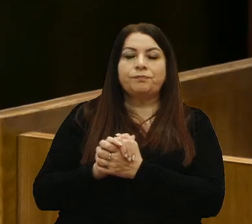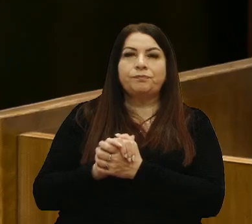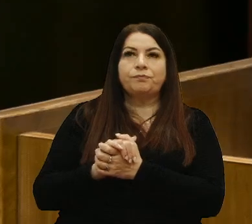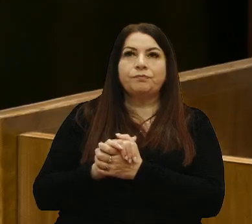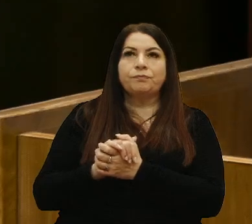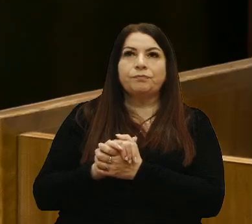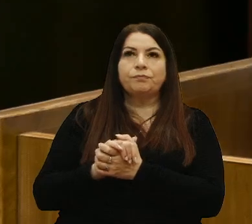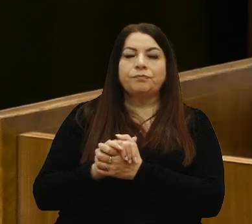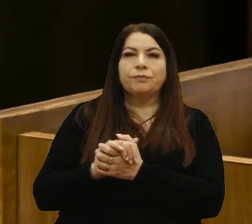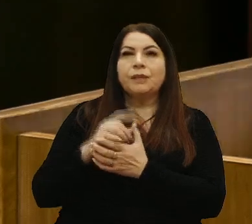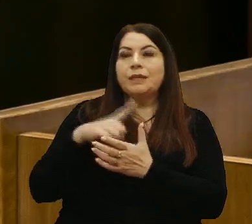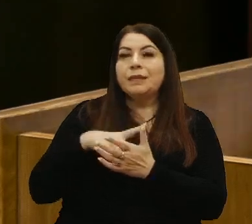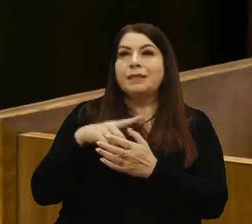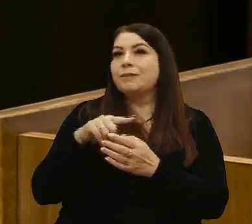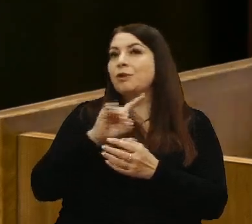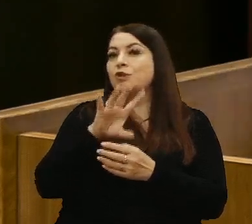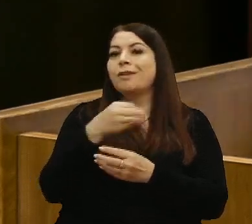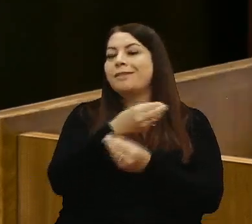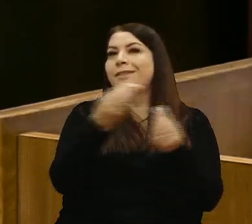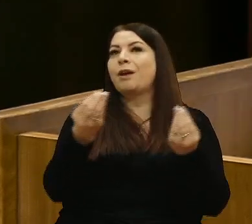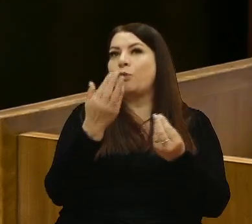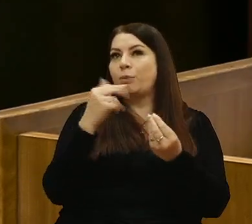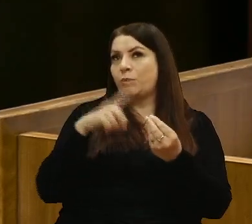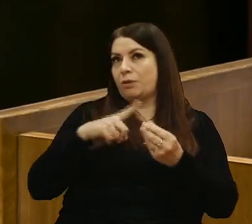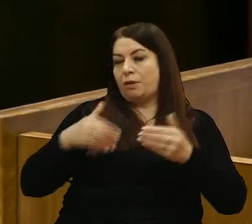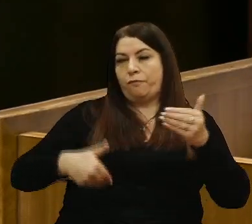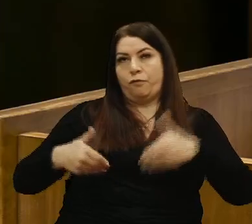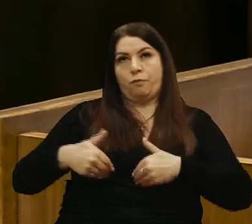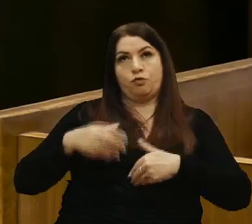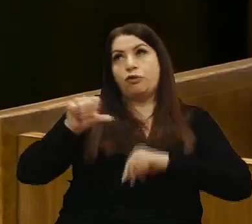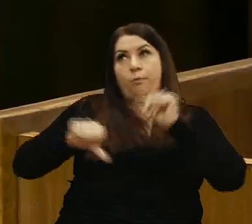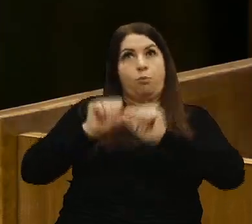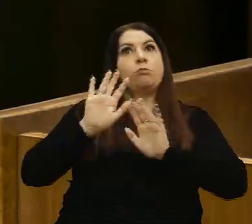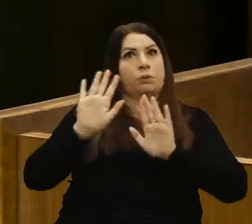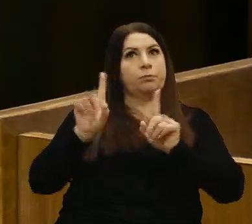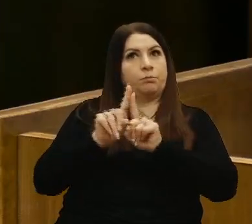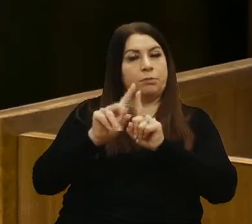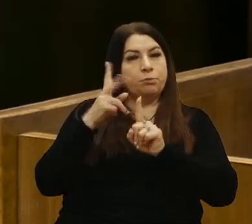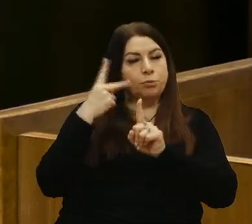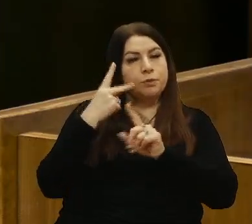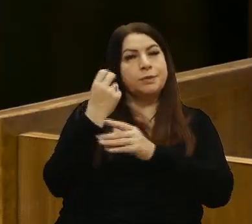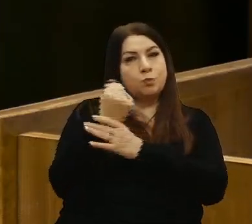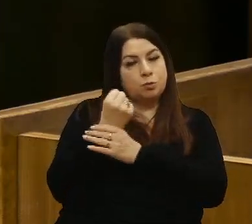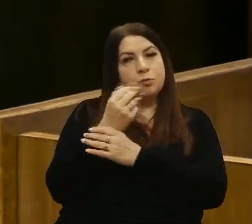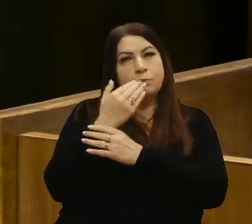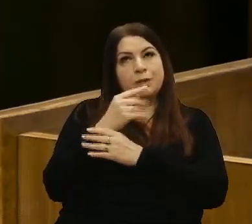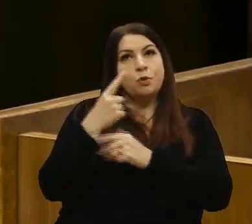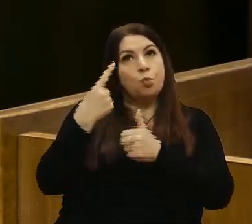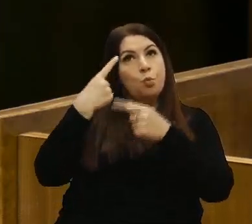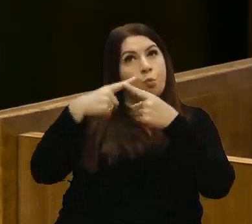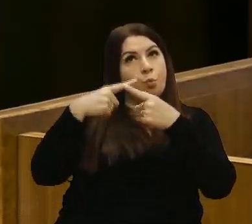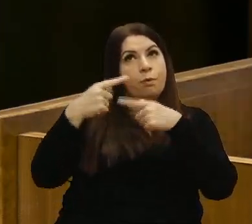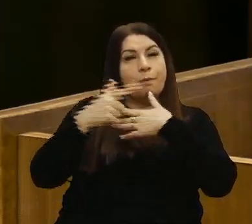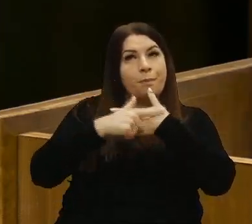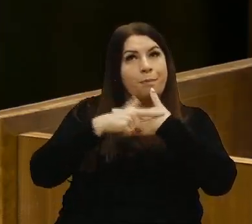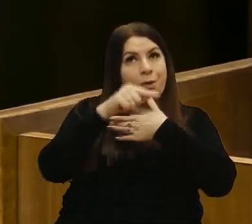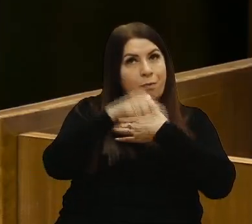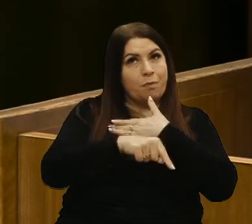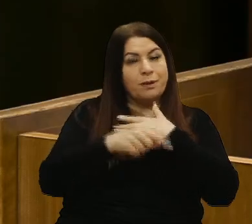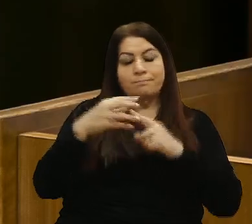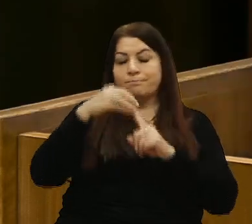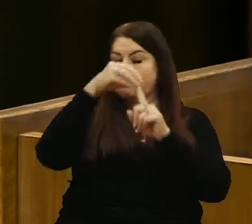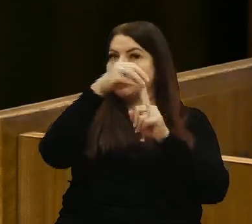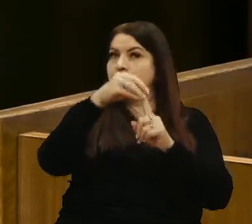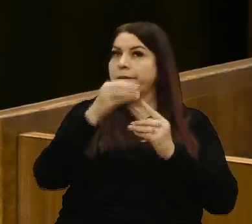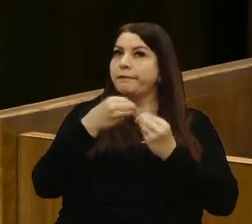garantir comida aos que têm fome, o que já é algo revolucionário, né? Porque a política de segurança alimentar, uma das funções primordiais